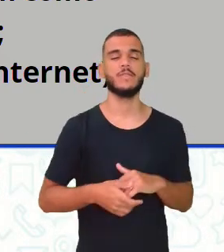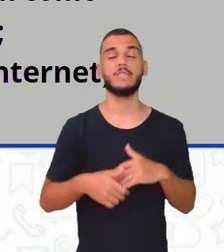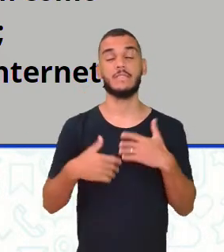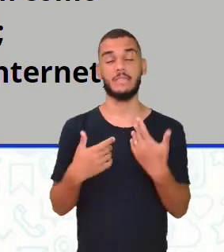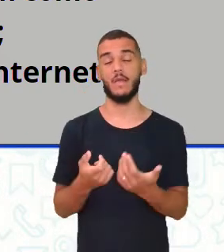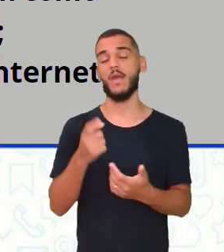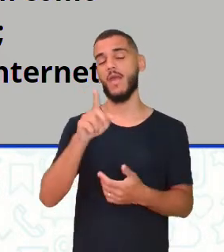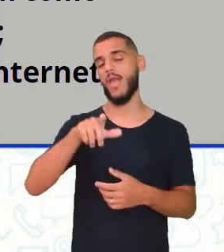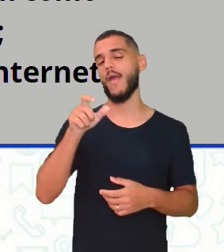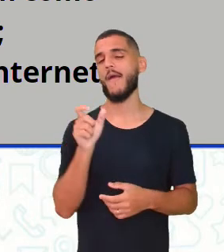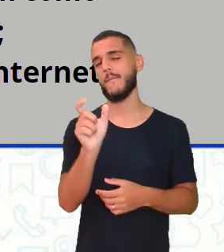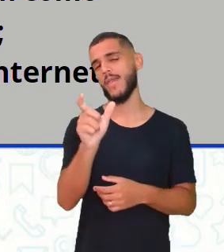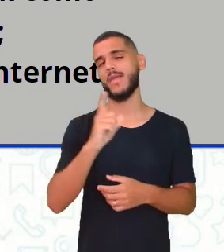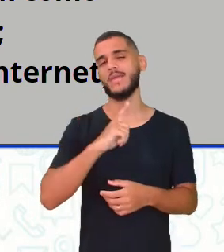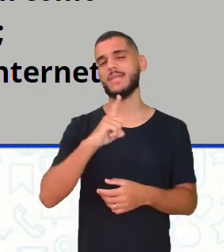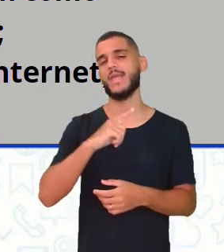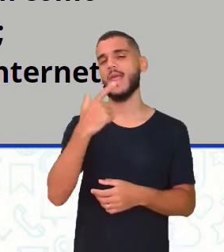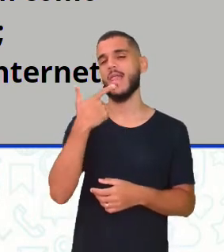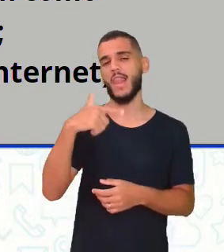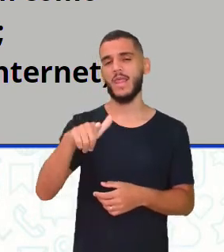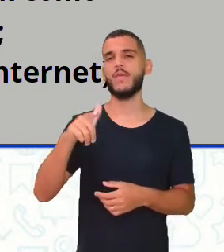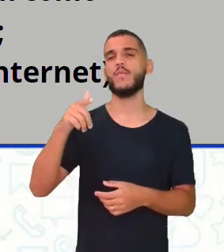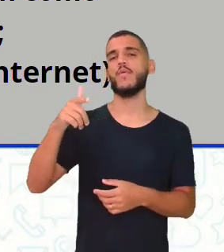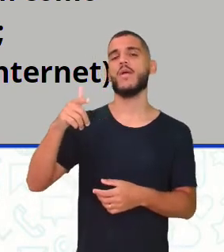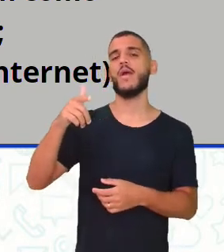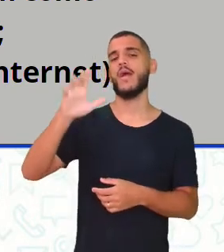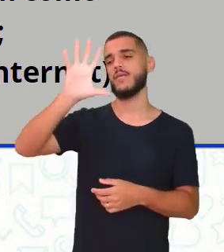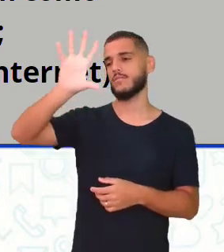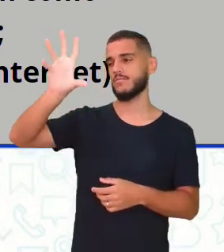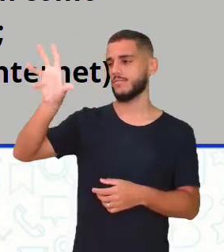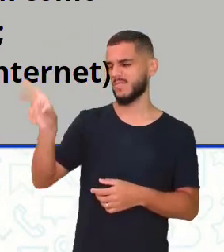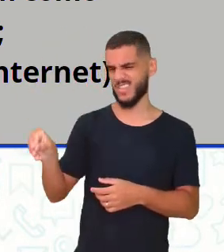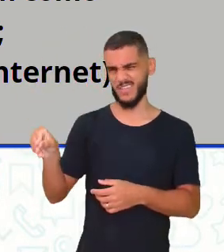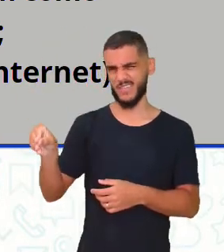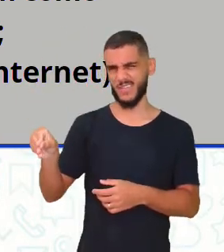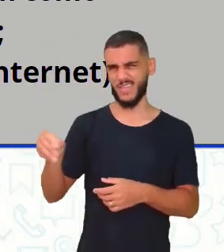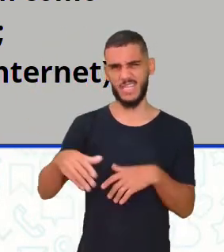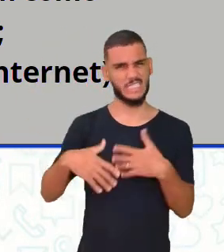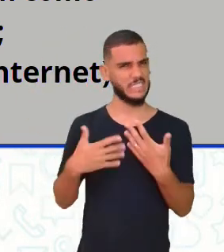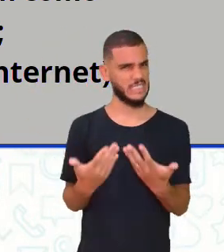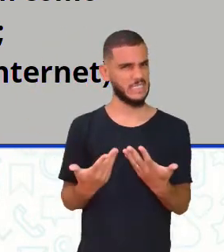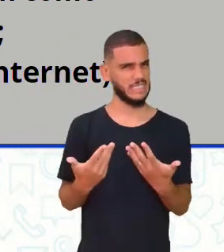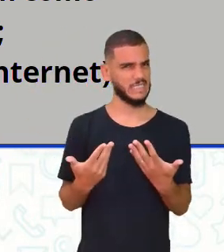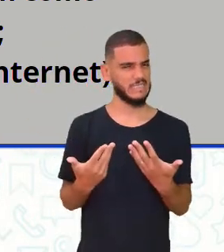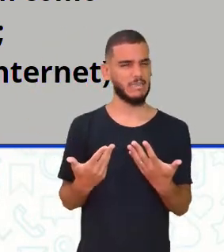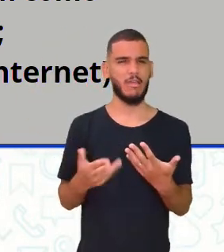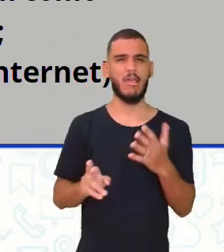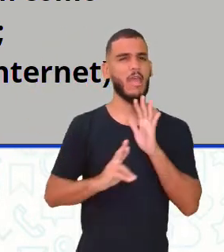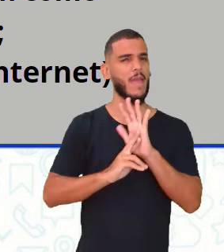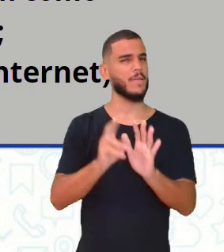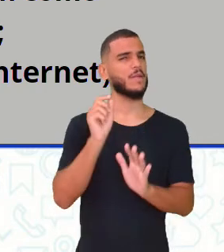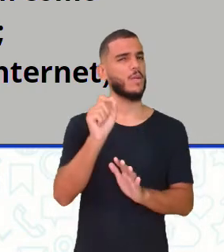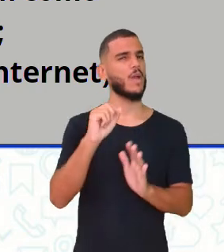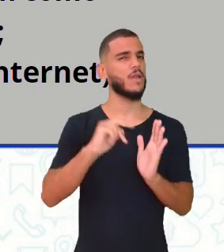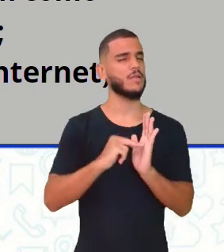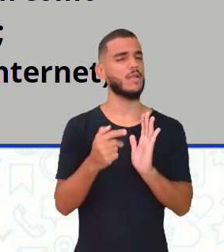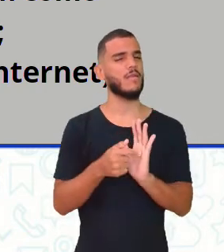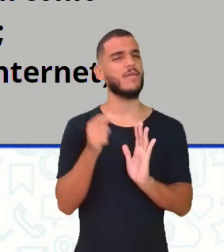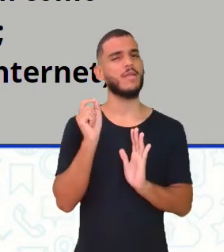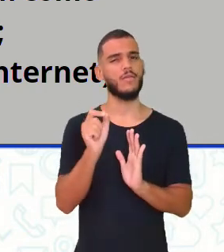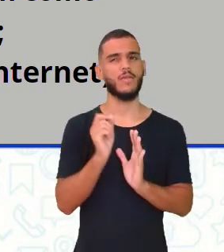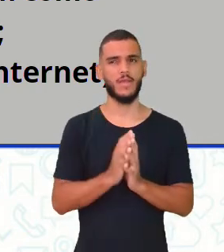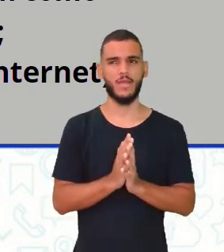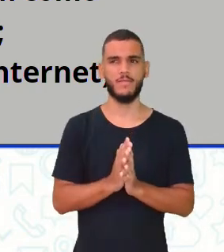palavra que vem da língua nativa, não é, africana, não é? Banzo. Né, ela representa, o significado dessa palavra